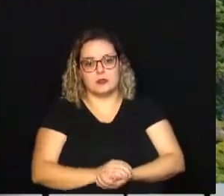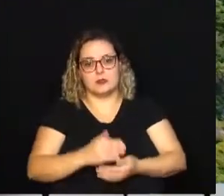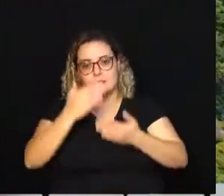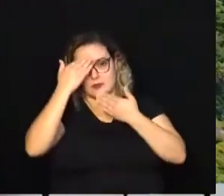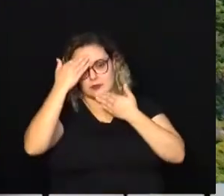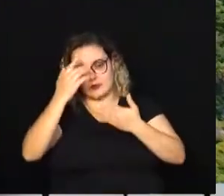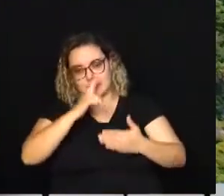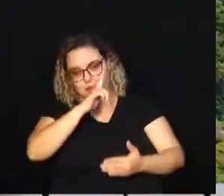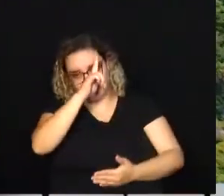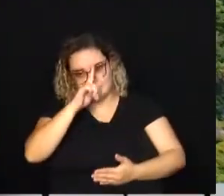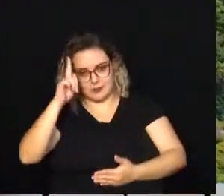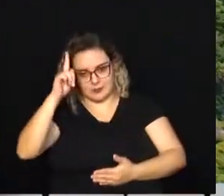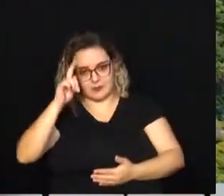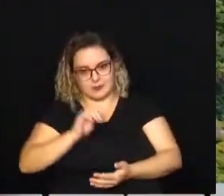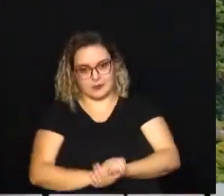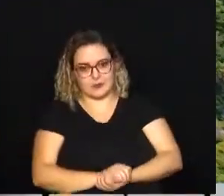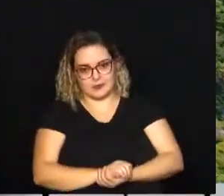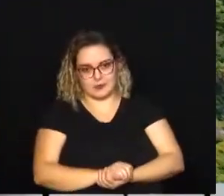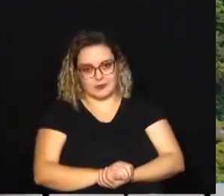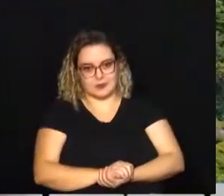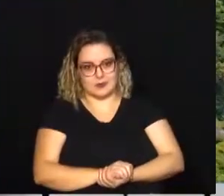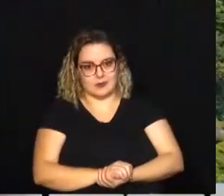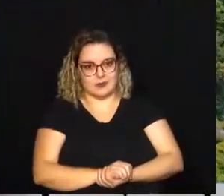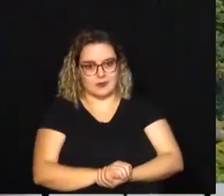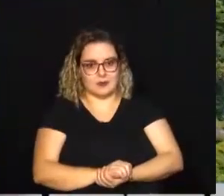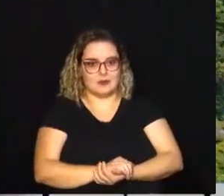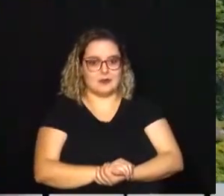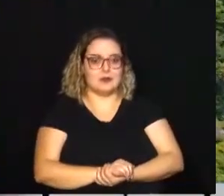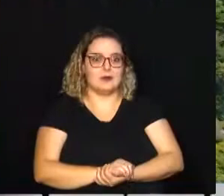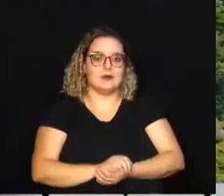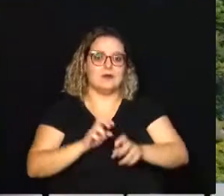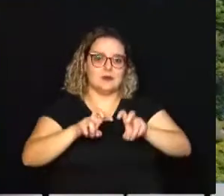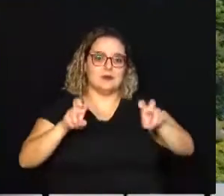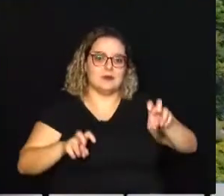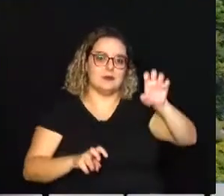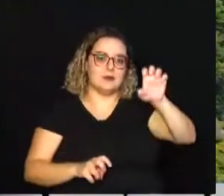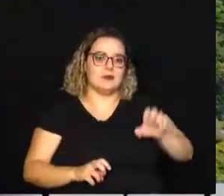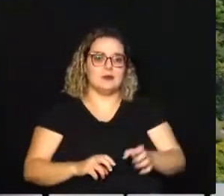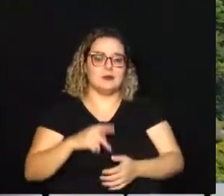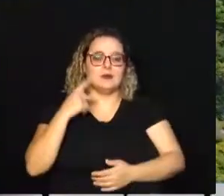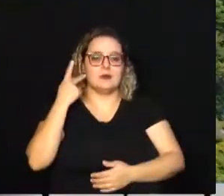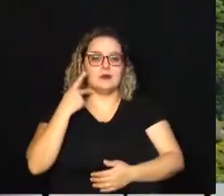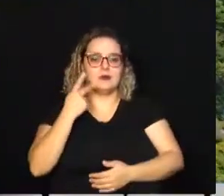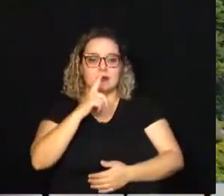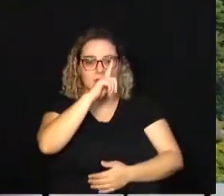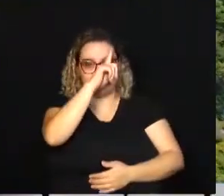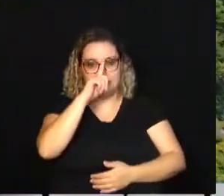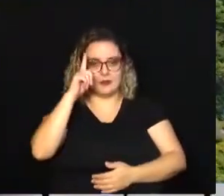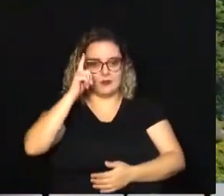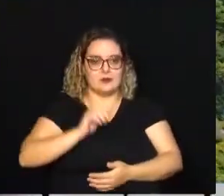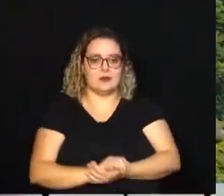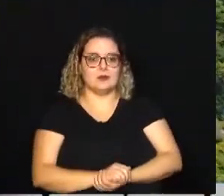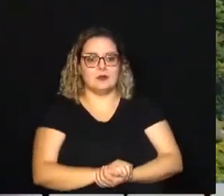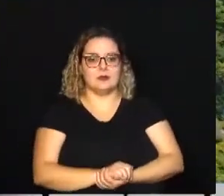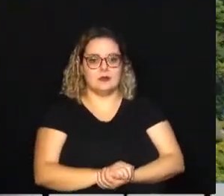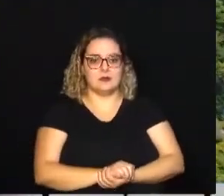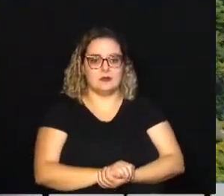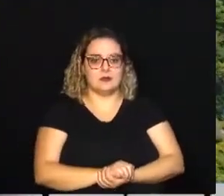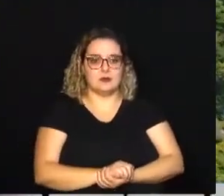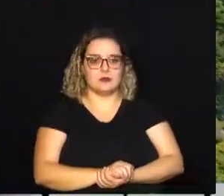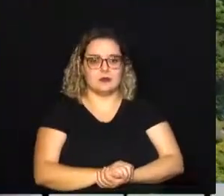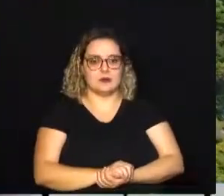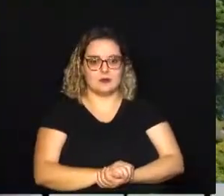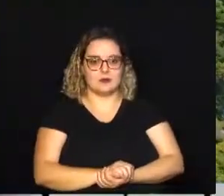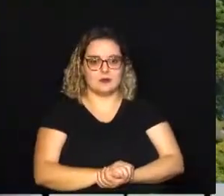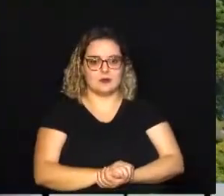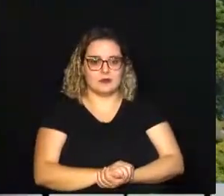meu companheiro de bancada de esquerda, né? Vereador aqui, o Gustavo Peta. E apesar